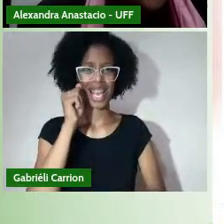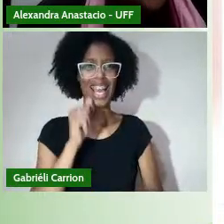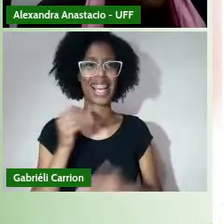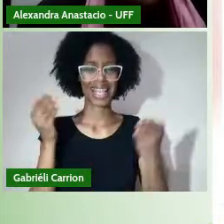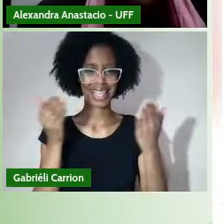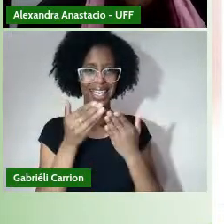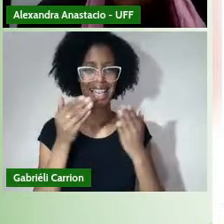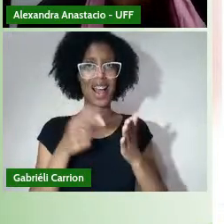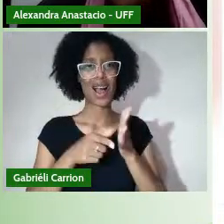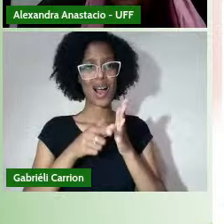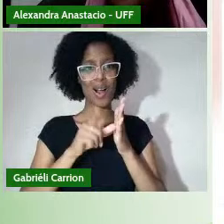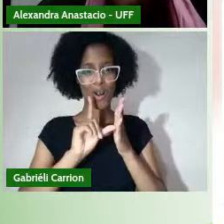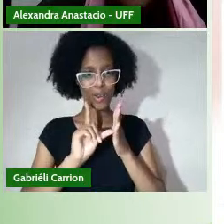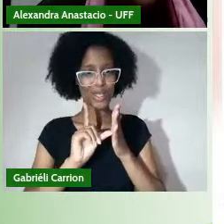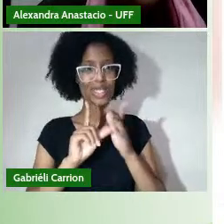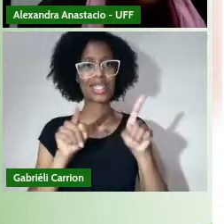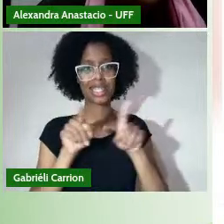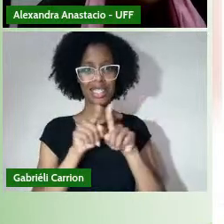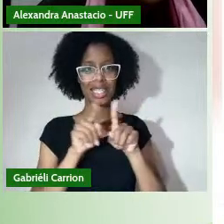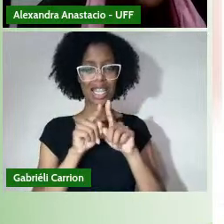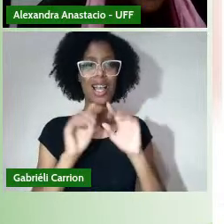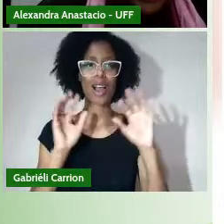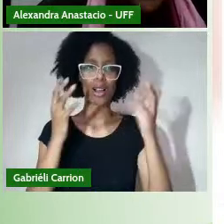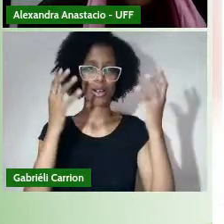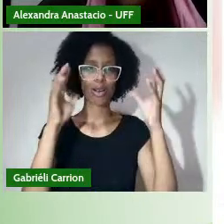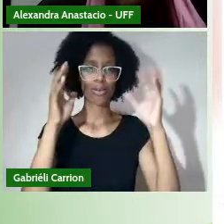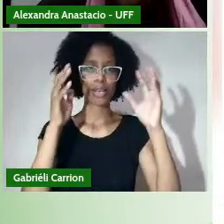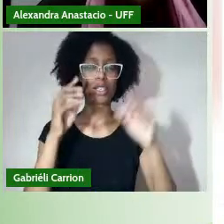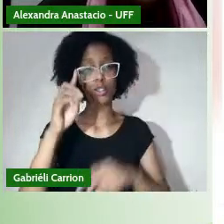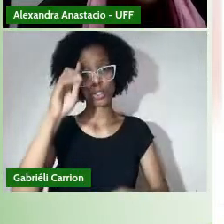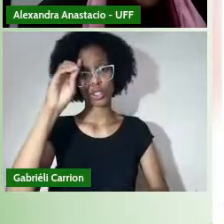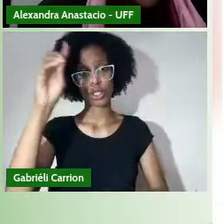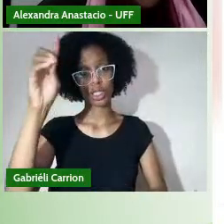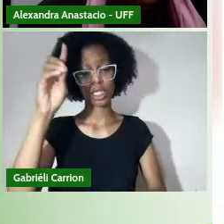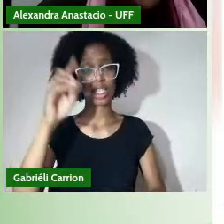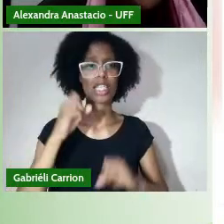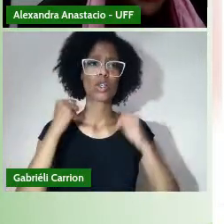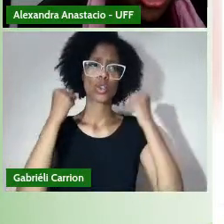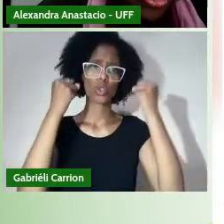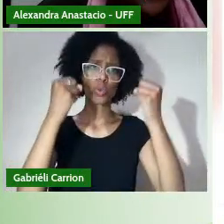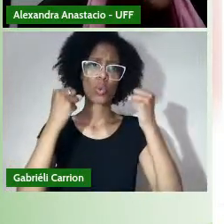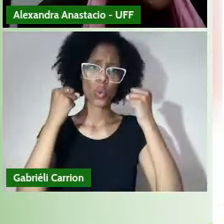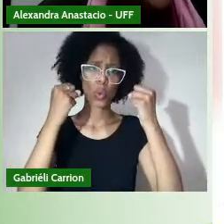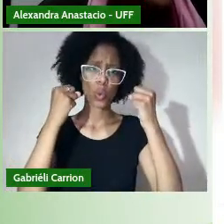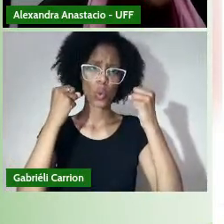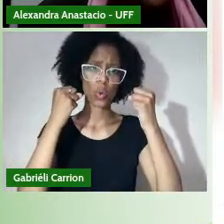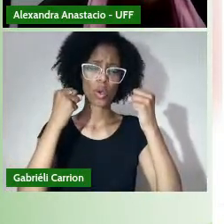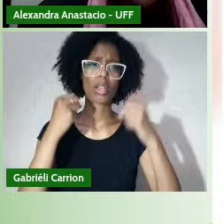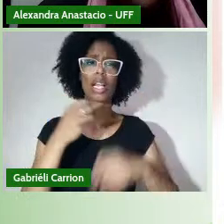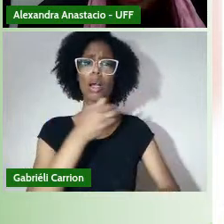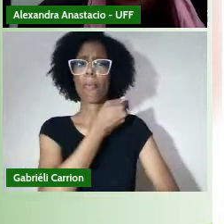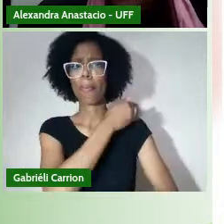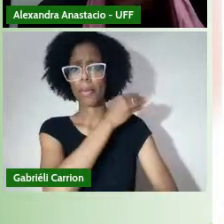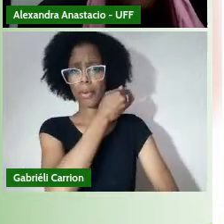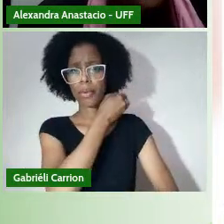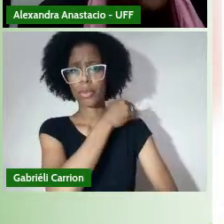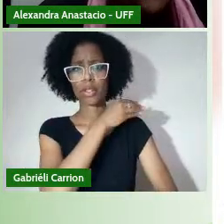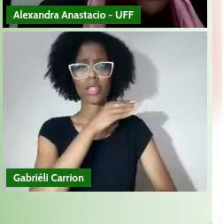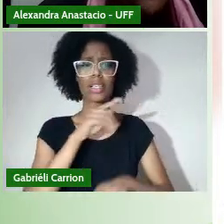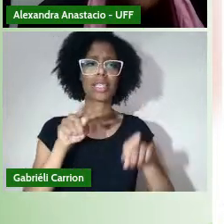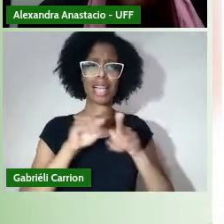também comemorado a data de luta contra o racismo, né, por causa do massacre